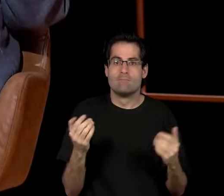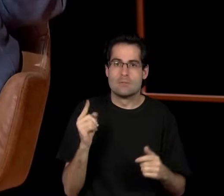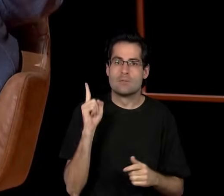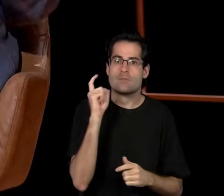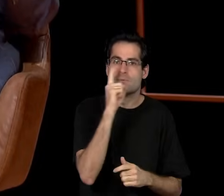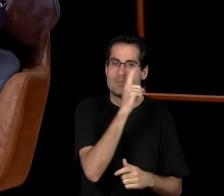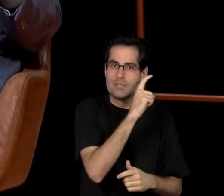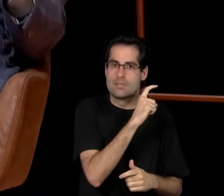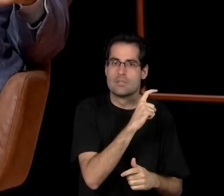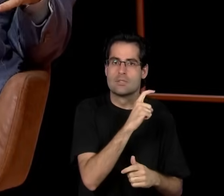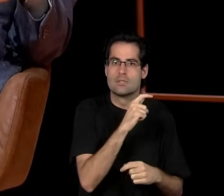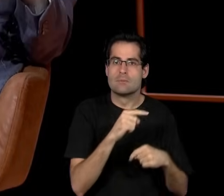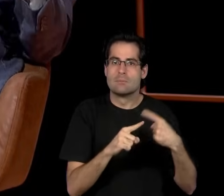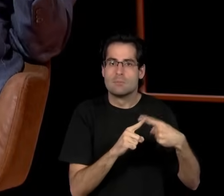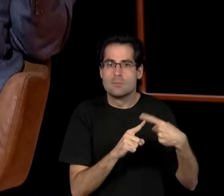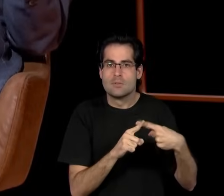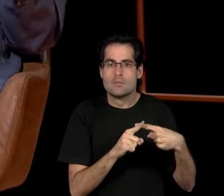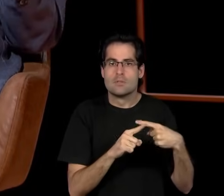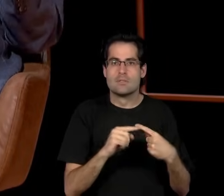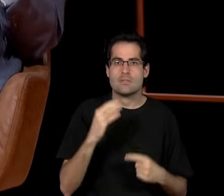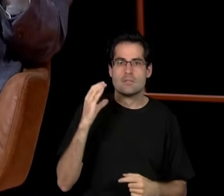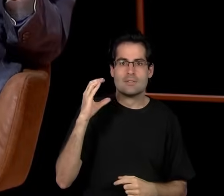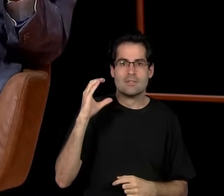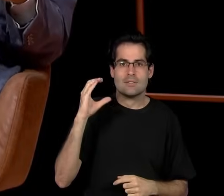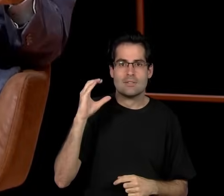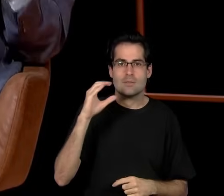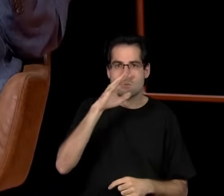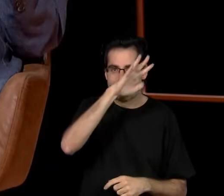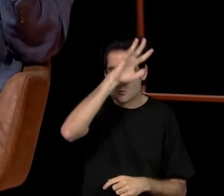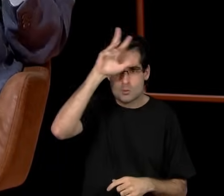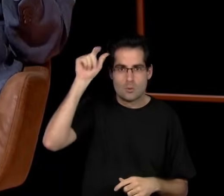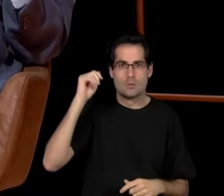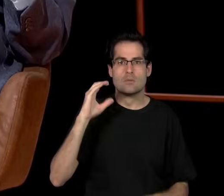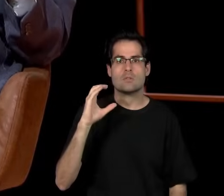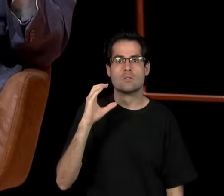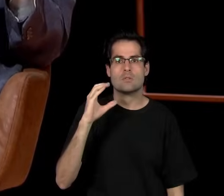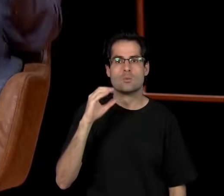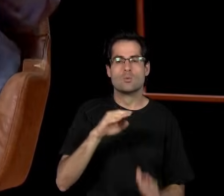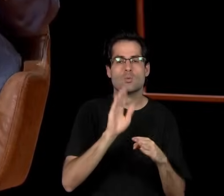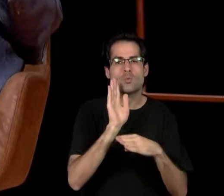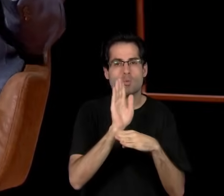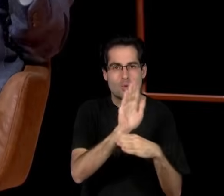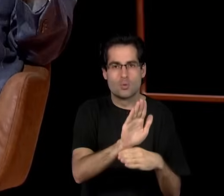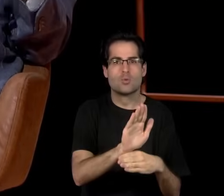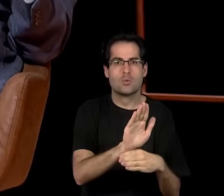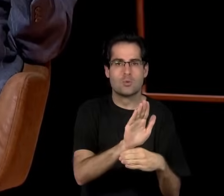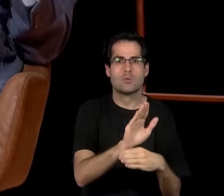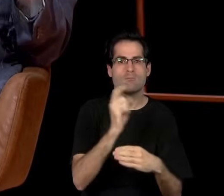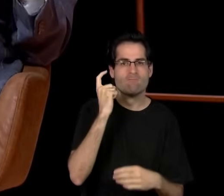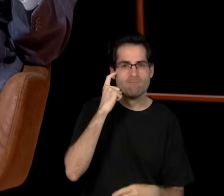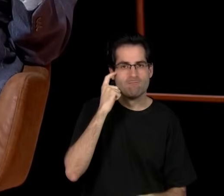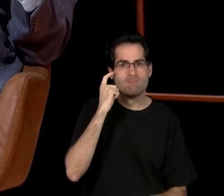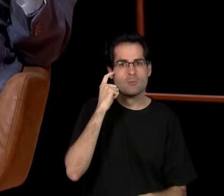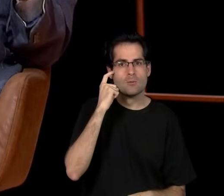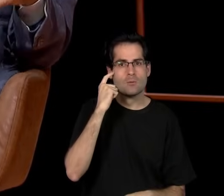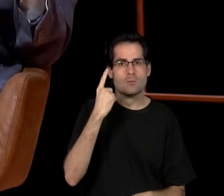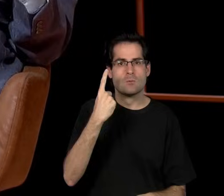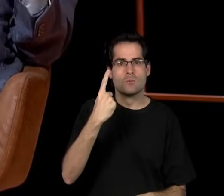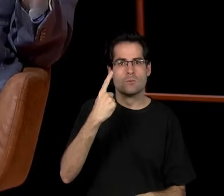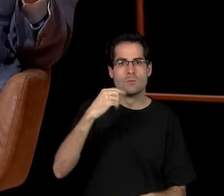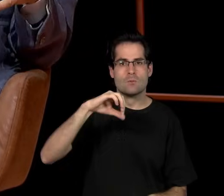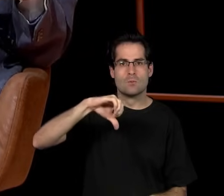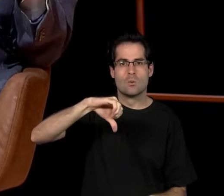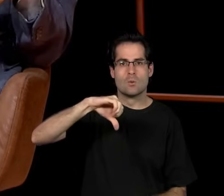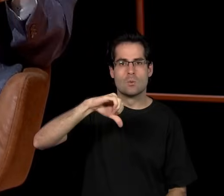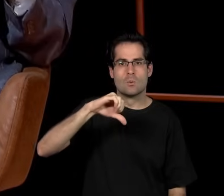a Coca-Cola patrocinou. Na época, $1 milhão era muito dinheiro em 88. Então, e esse dinheiro